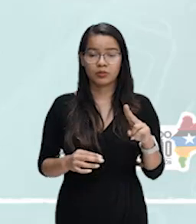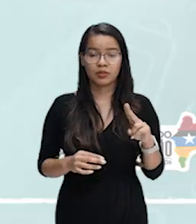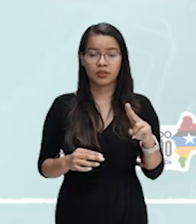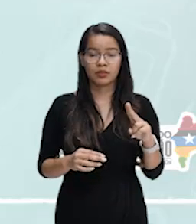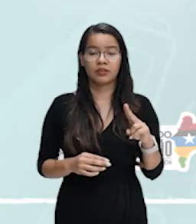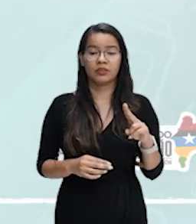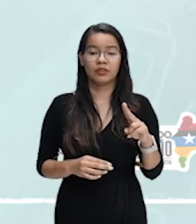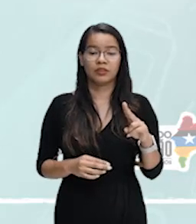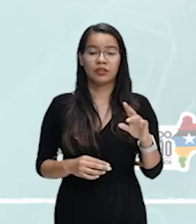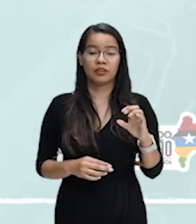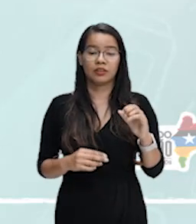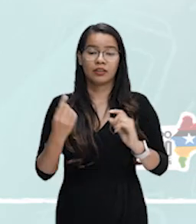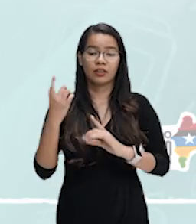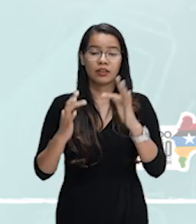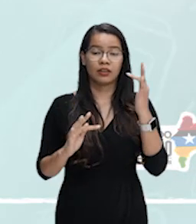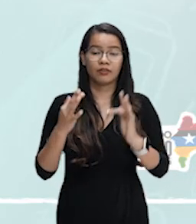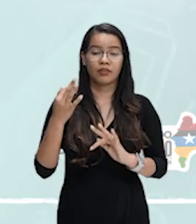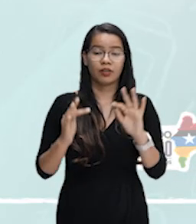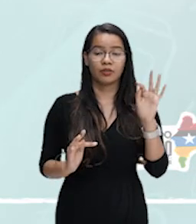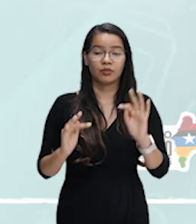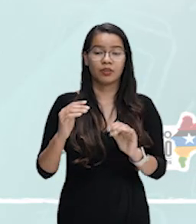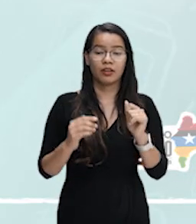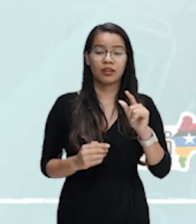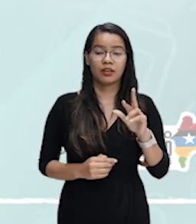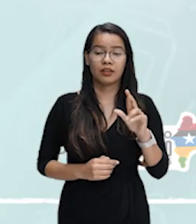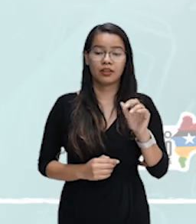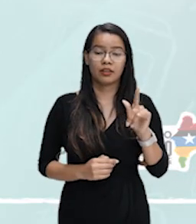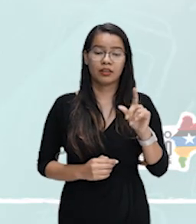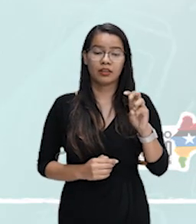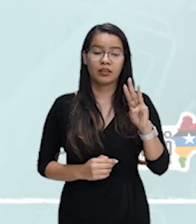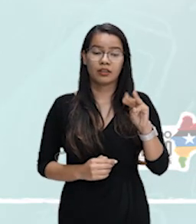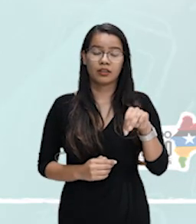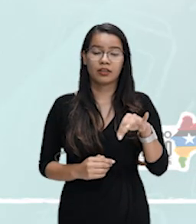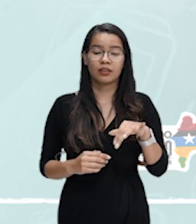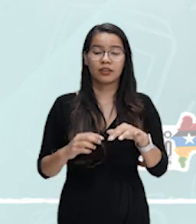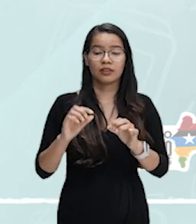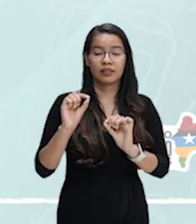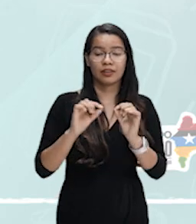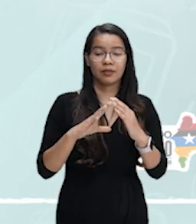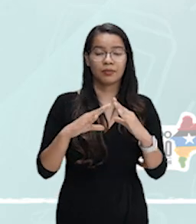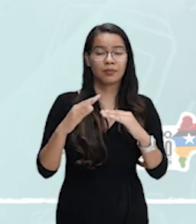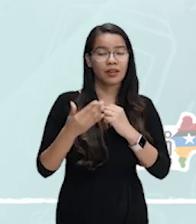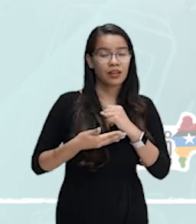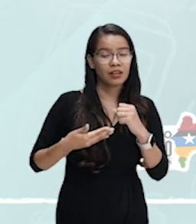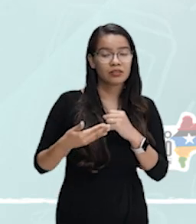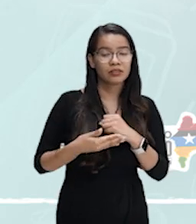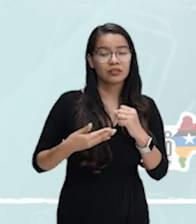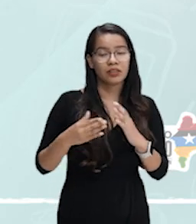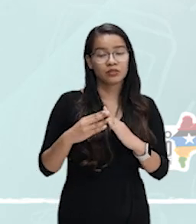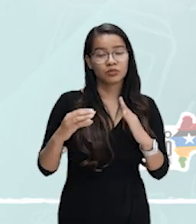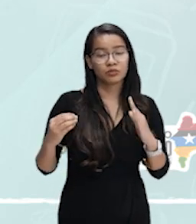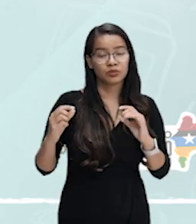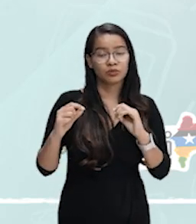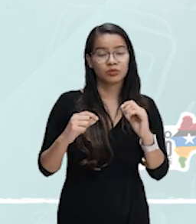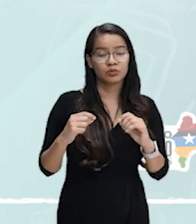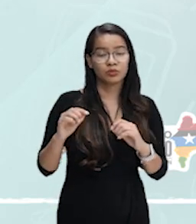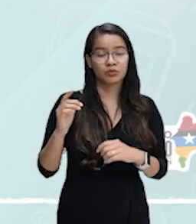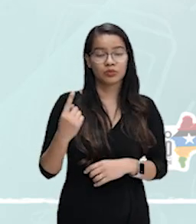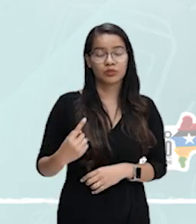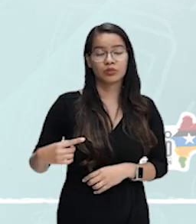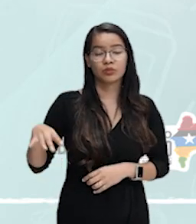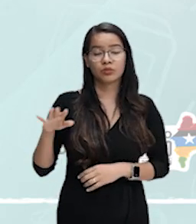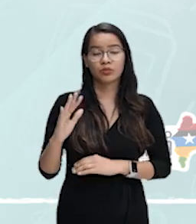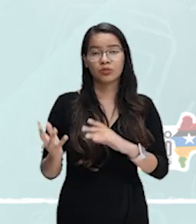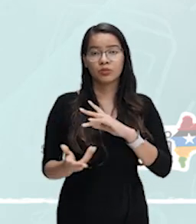né, onde é um carnaval baseado no carnaval veneziano. Mas, professor, o que isso tem a ver? É o mundo surreal,